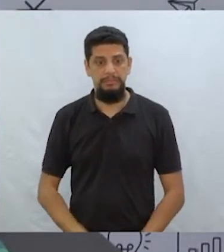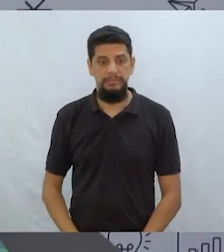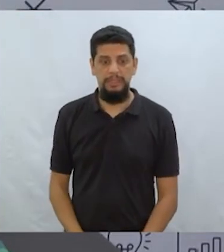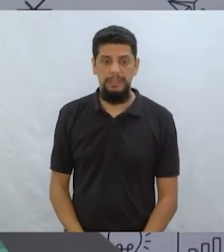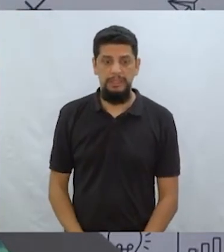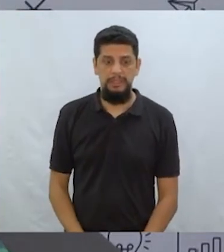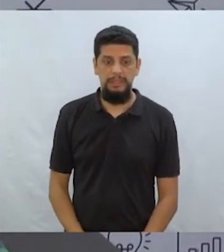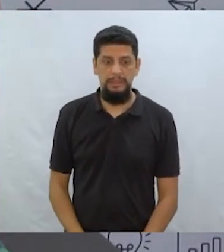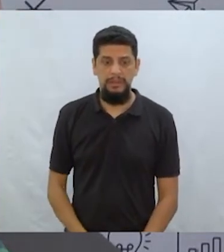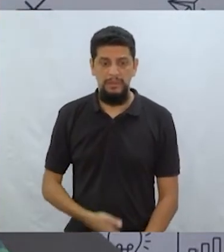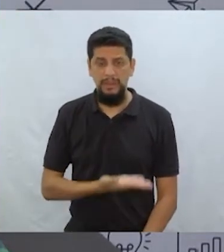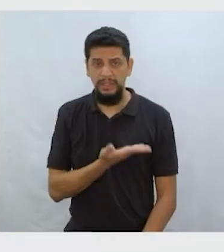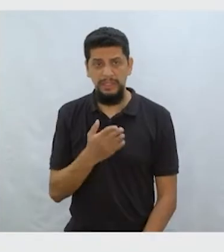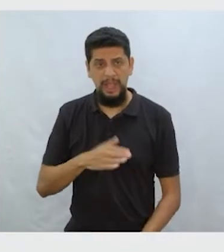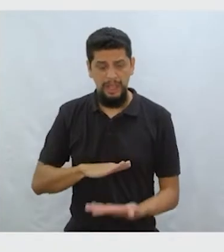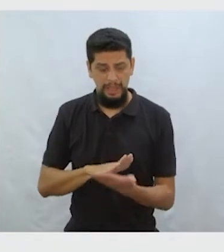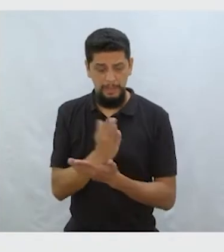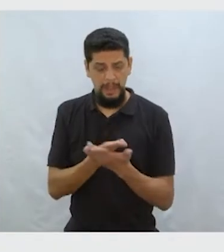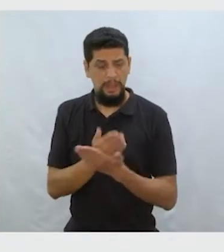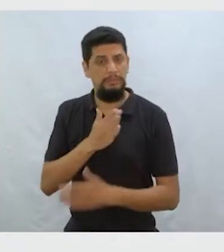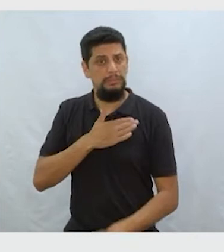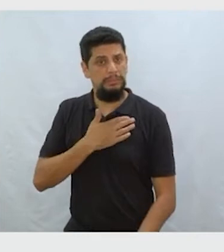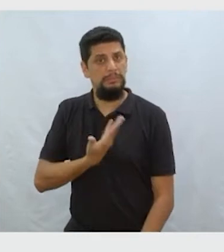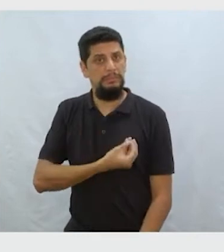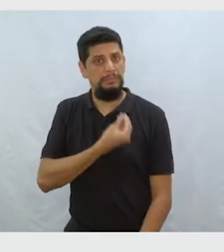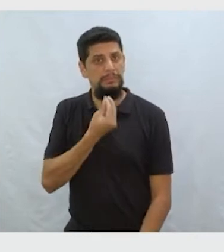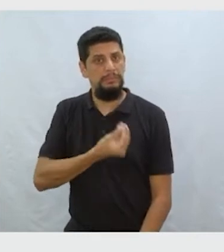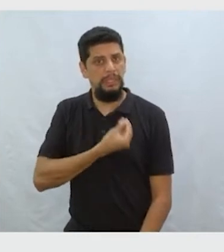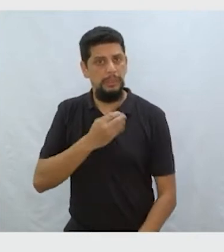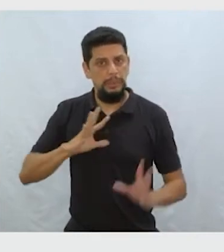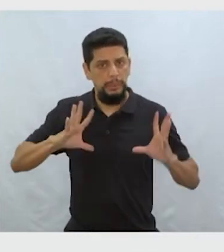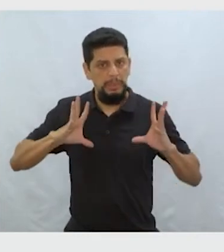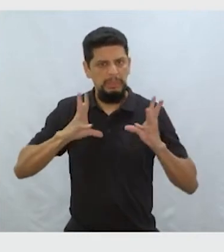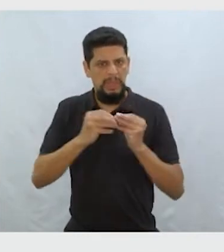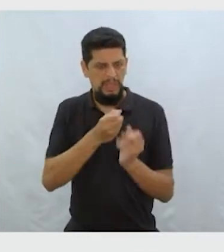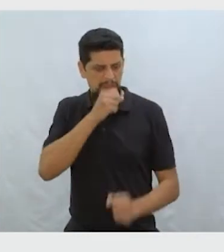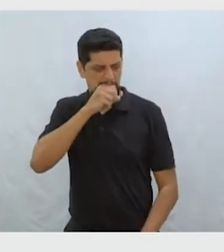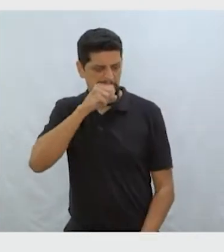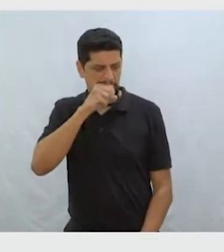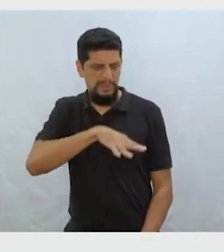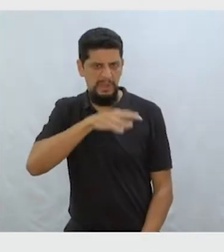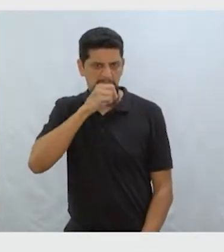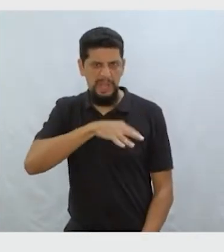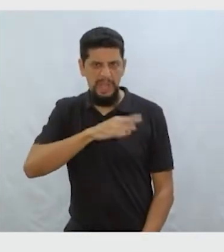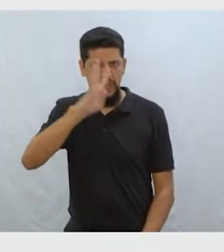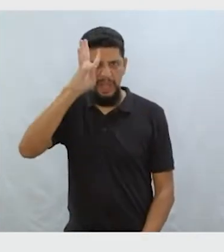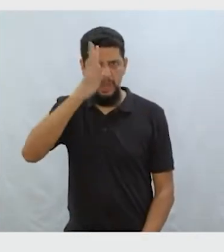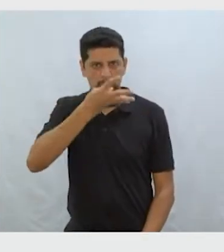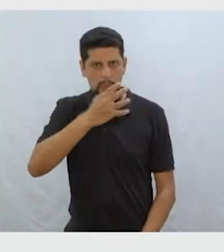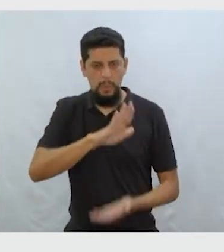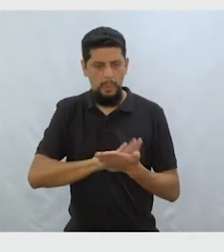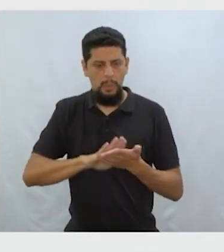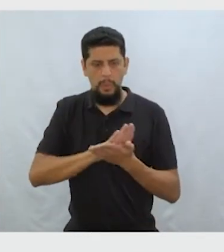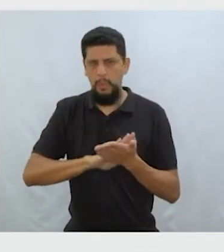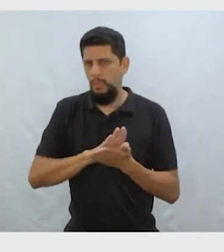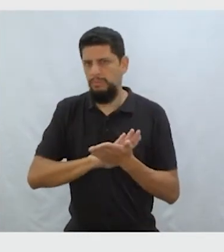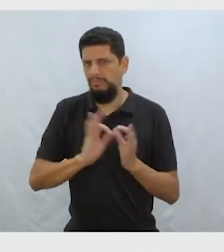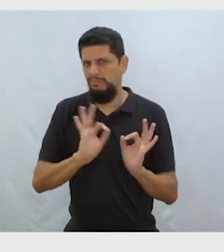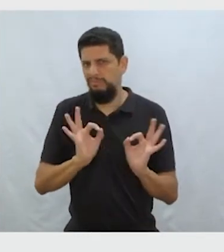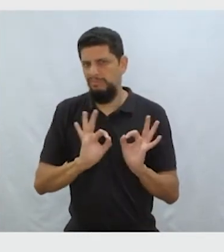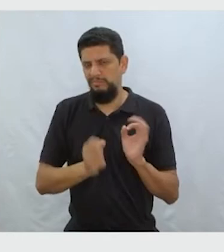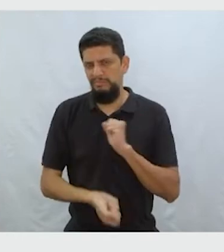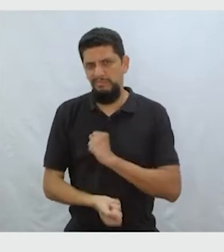dizendo vocês estavam perturbando Demais todos com nojo dela resolvi não usar